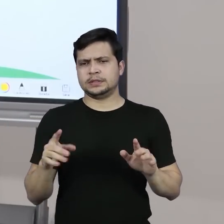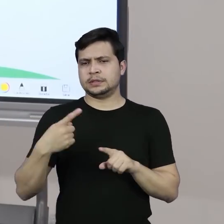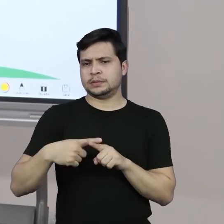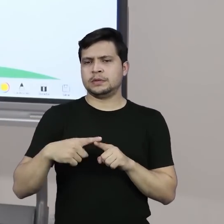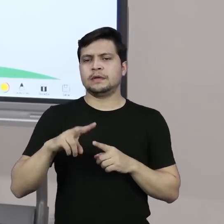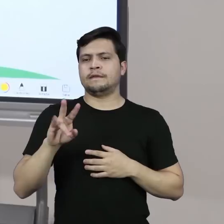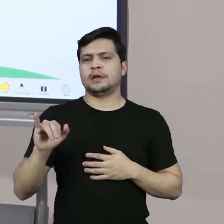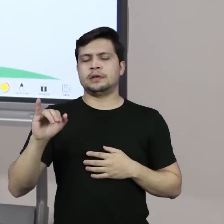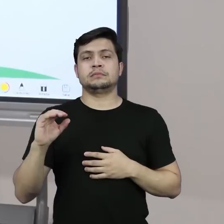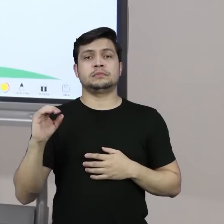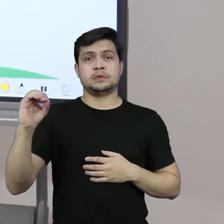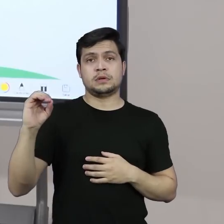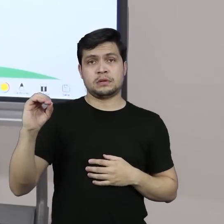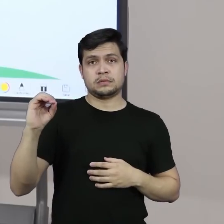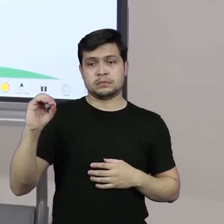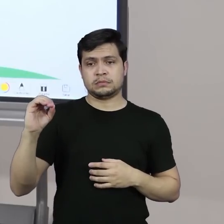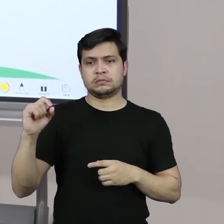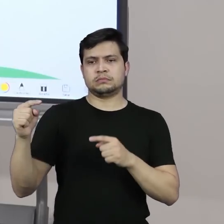tranquila.